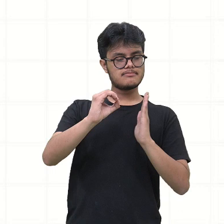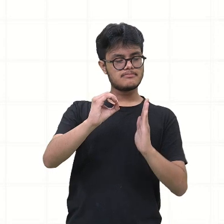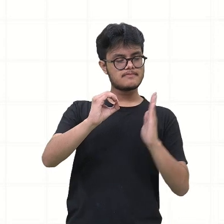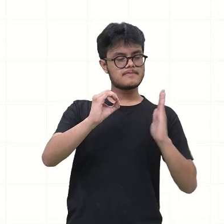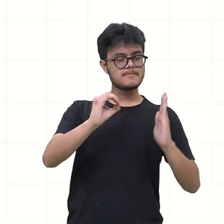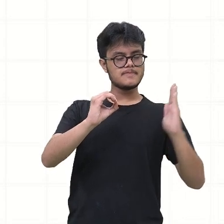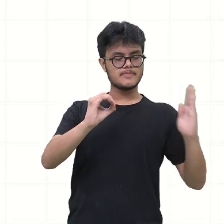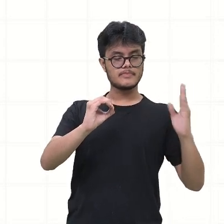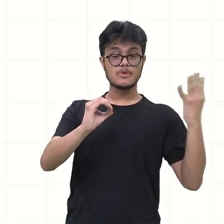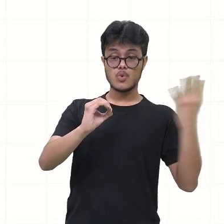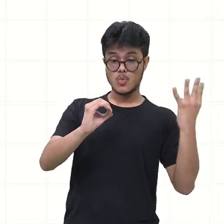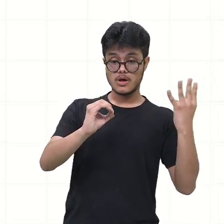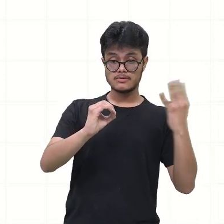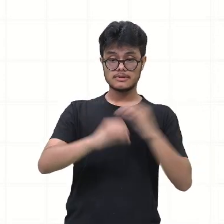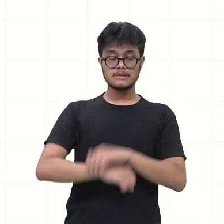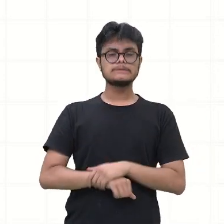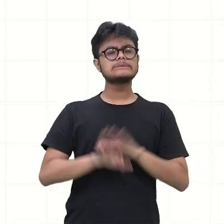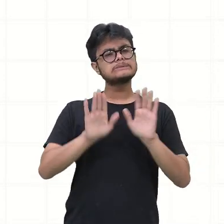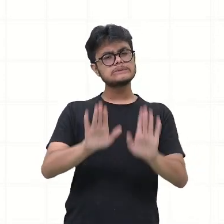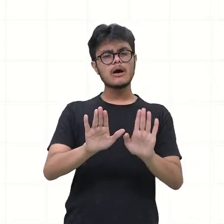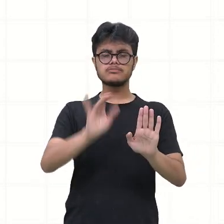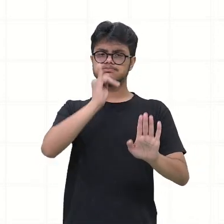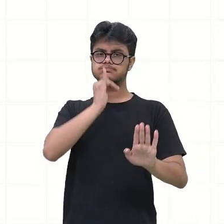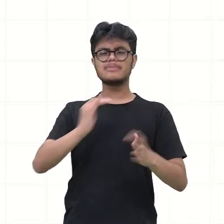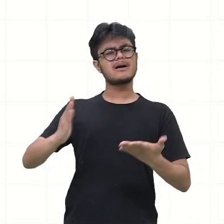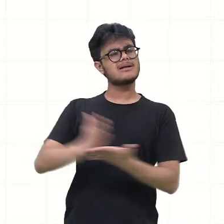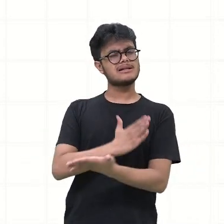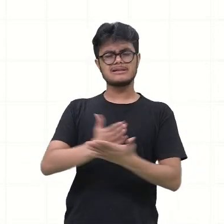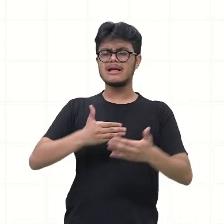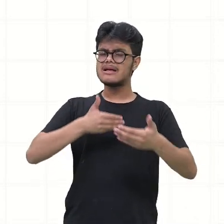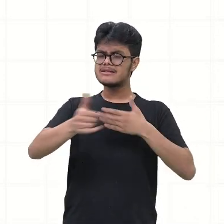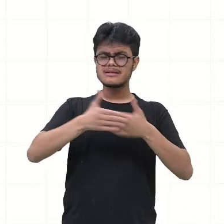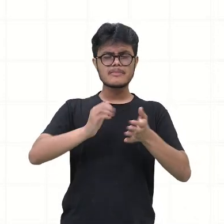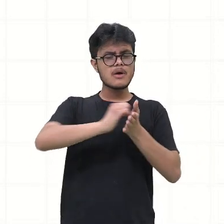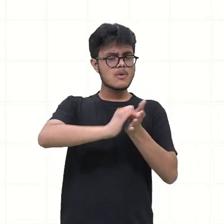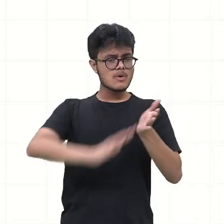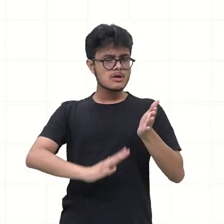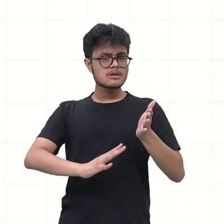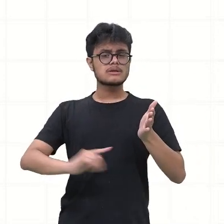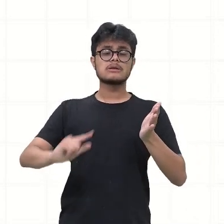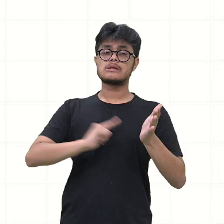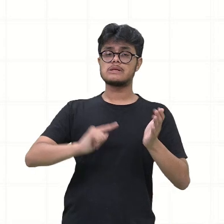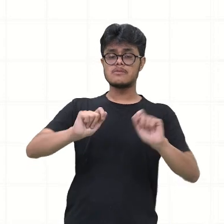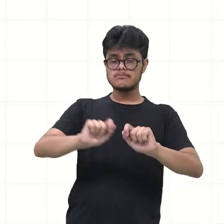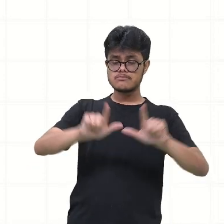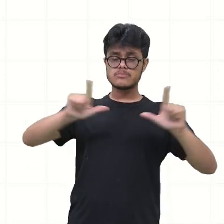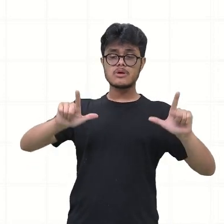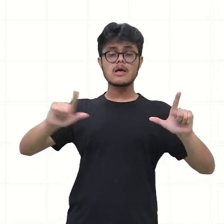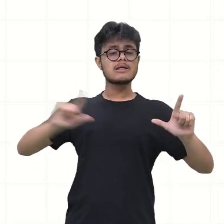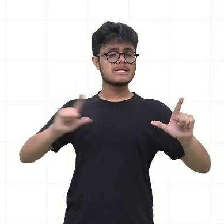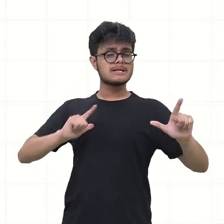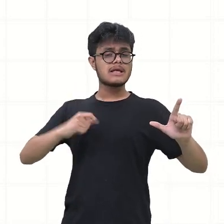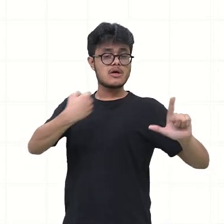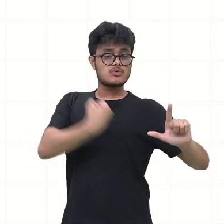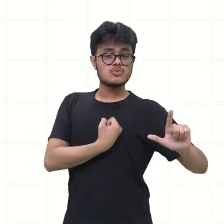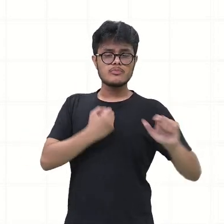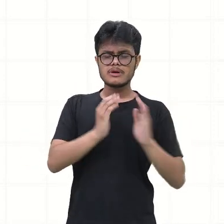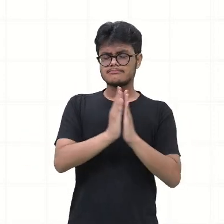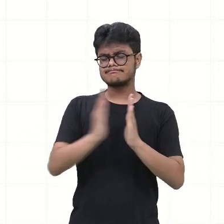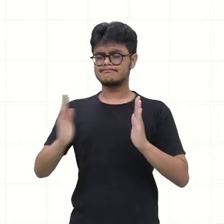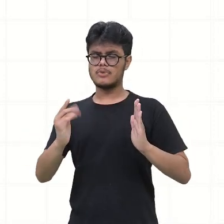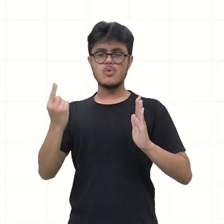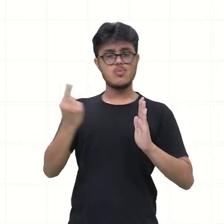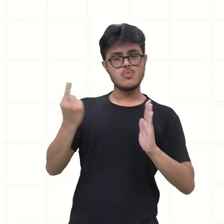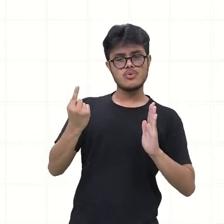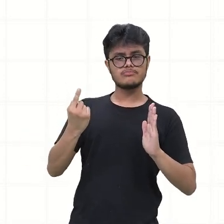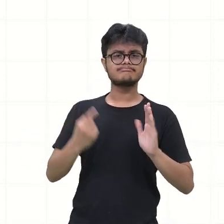Então, dependendo do momento, e vai depender da minha escala, eu posso ter aqui ir de 1 em 1, de 2 em